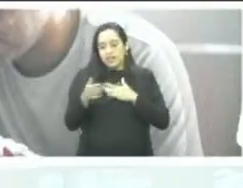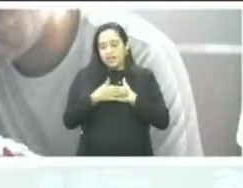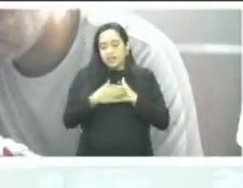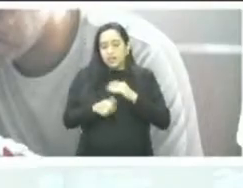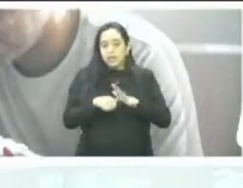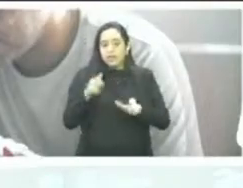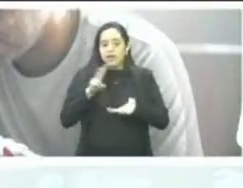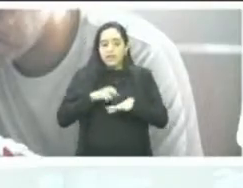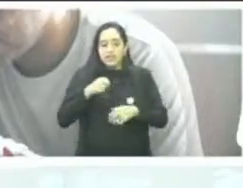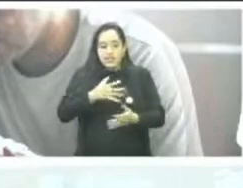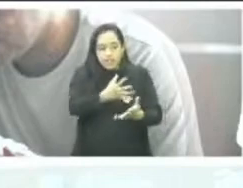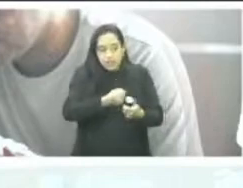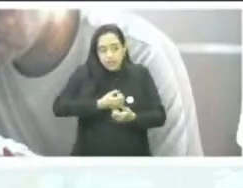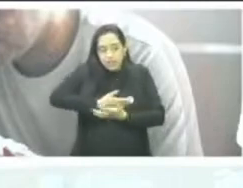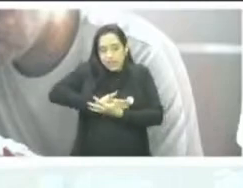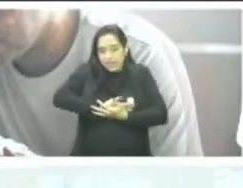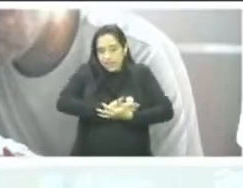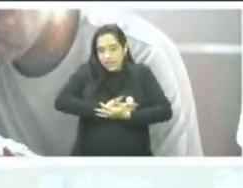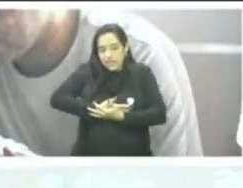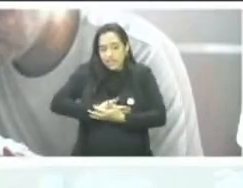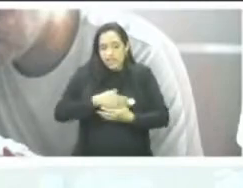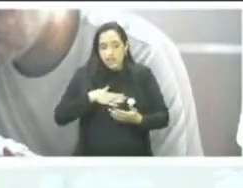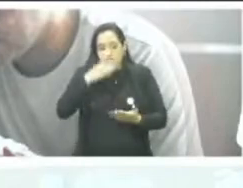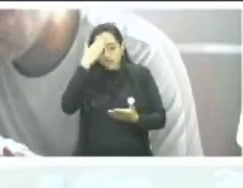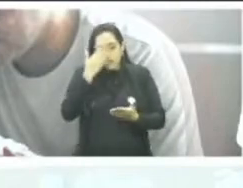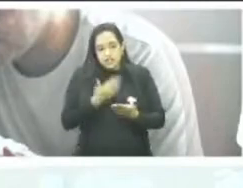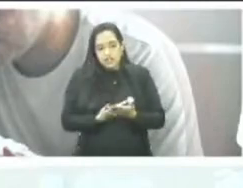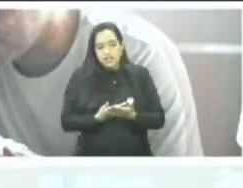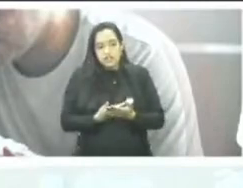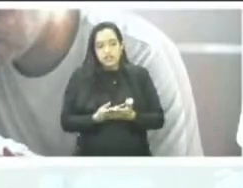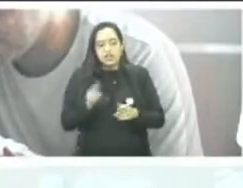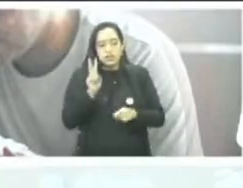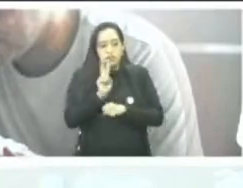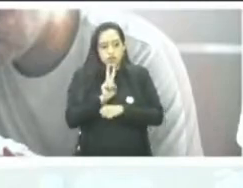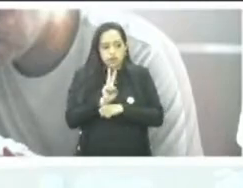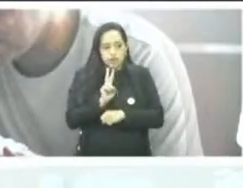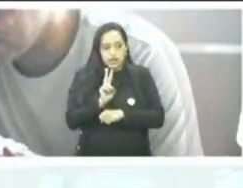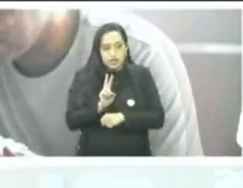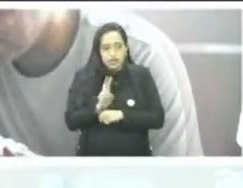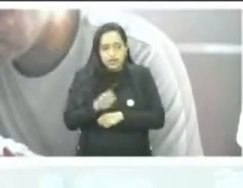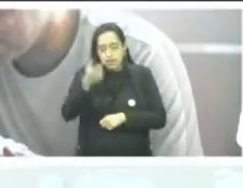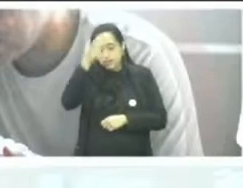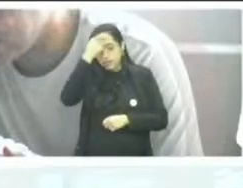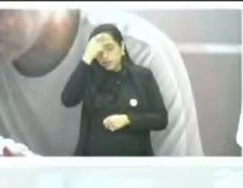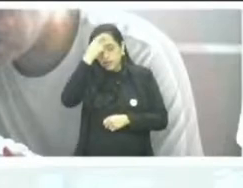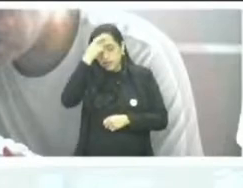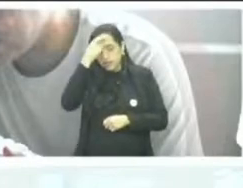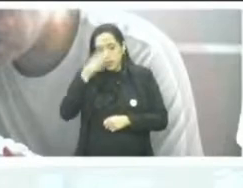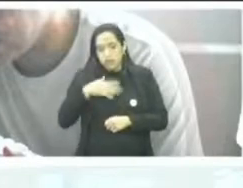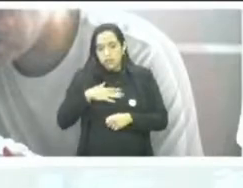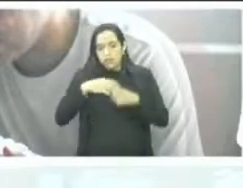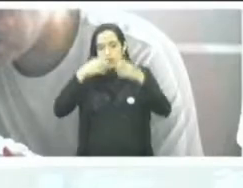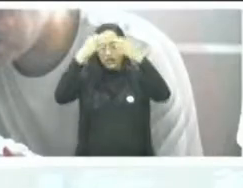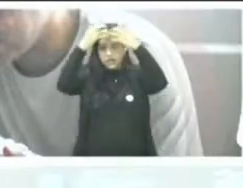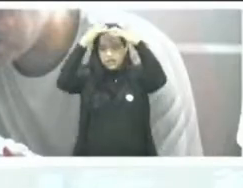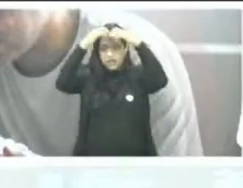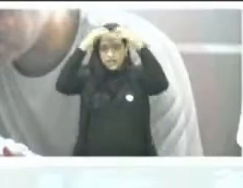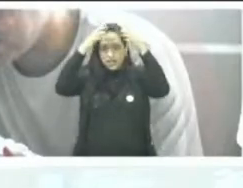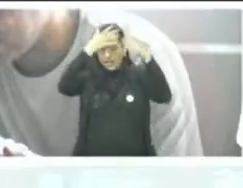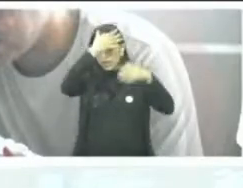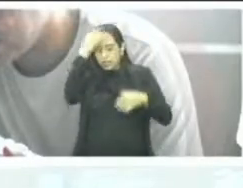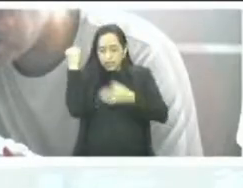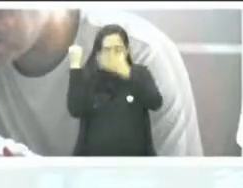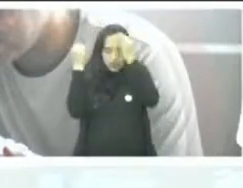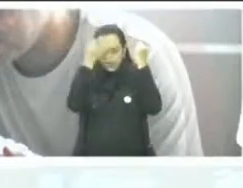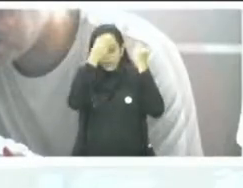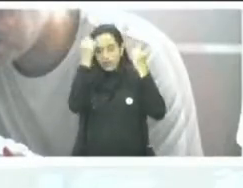colo. Eu acredito que por uma questão de proteção psicológica, meu cérebro apagou muitas informações, mas eu